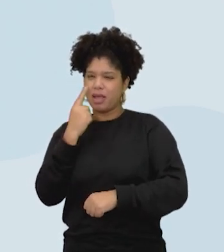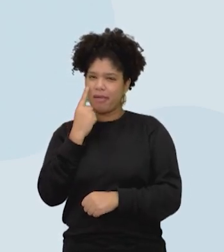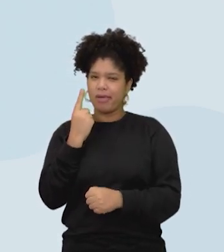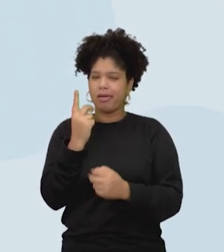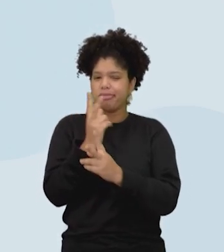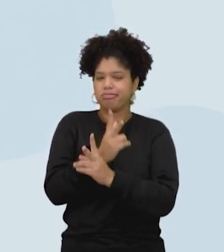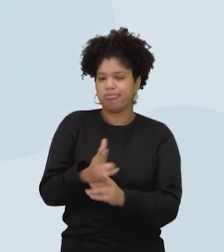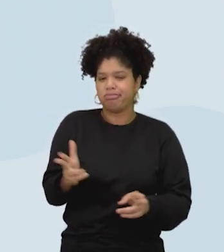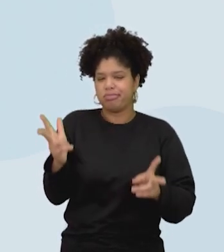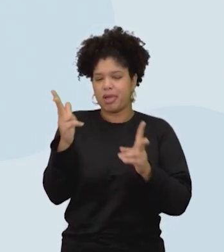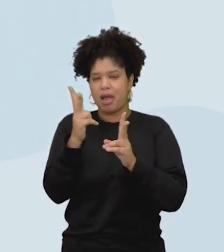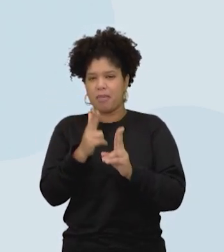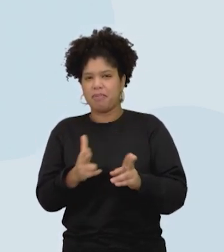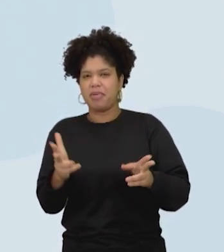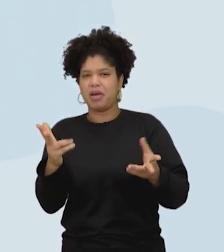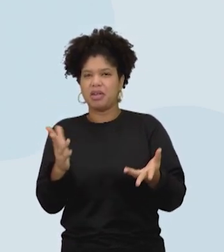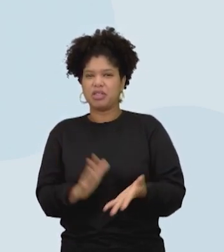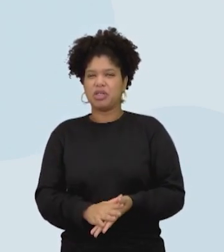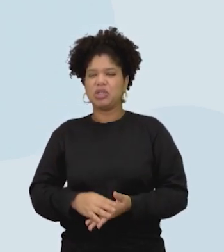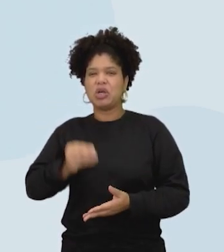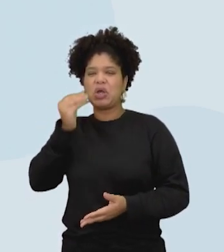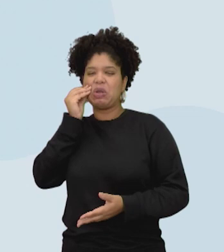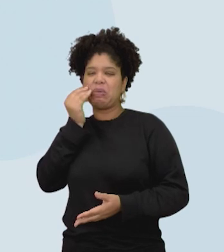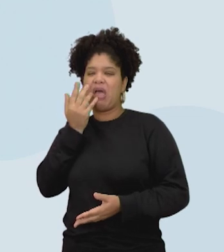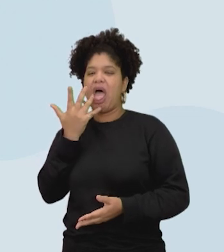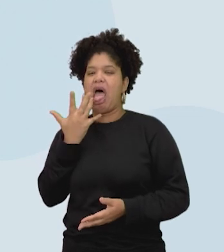e escarra nessa boca que te beija.